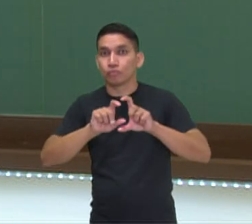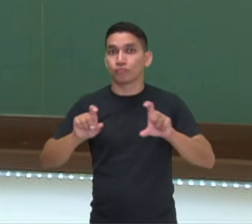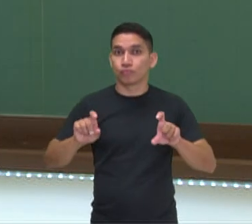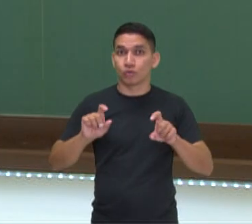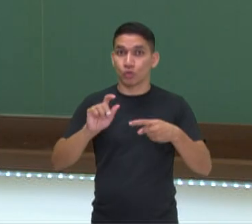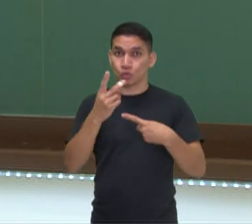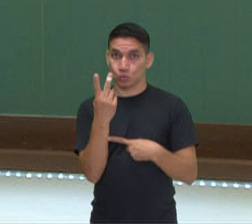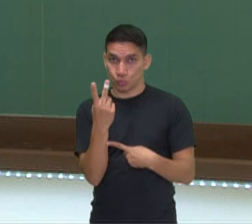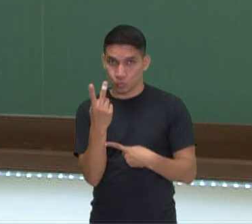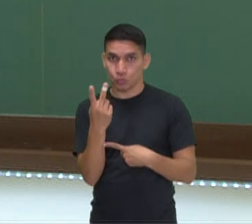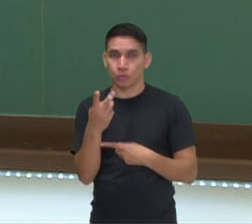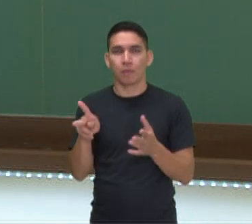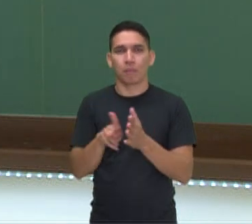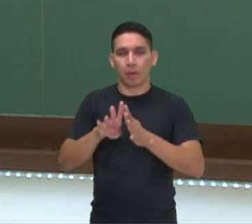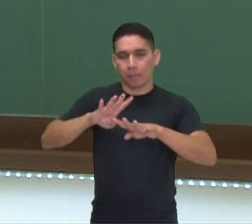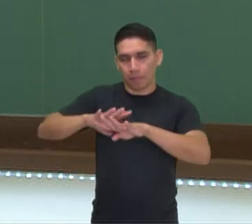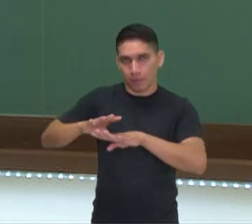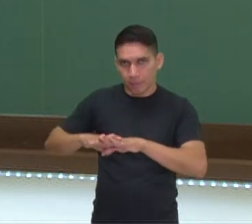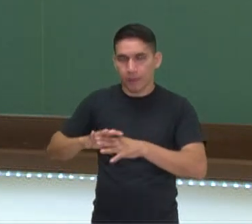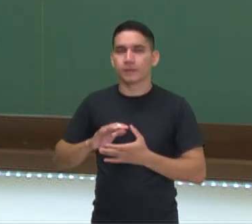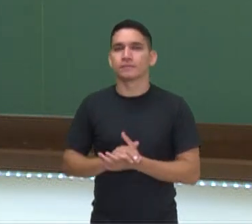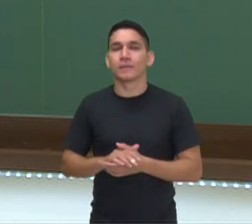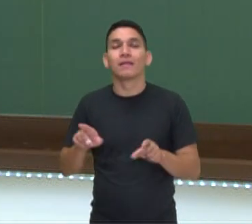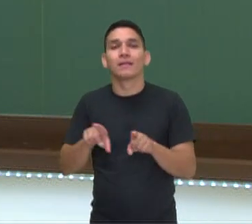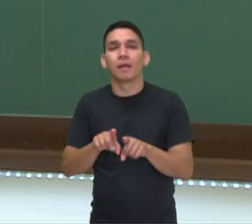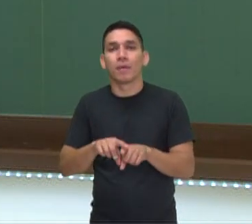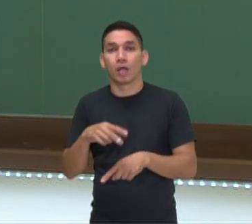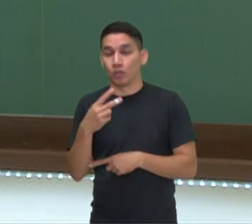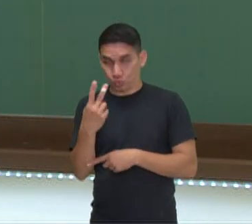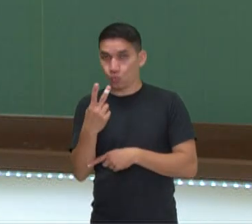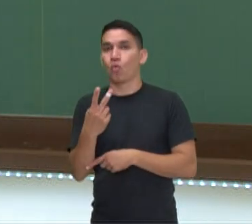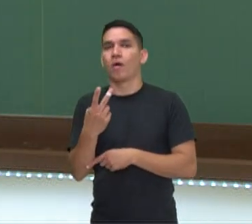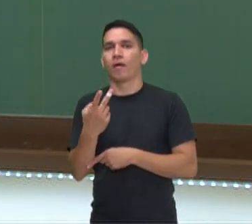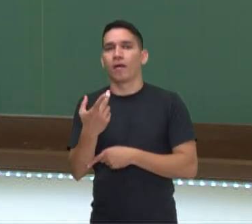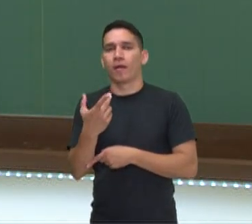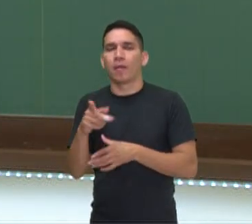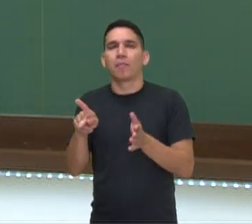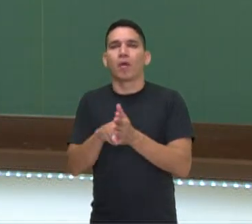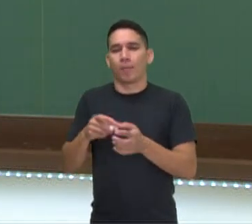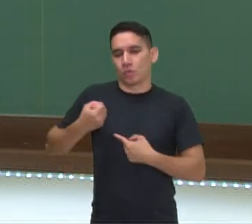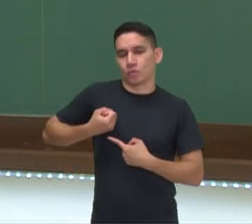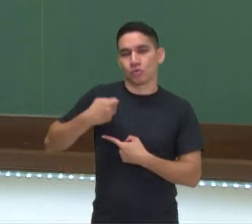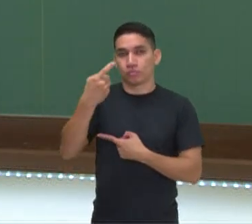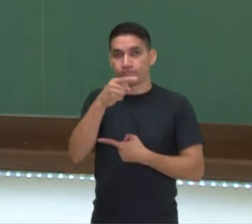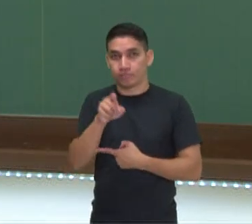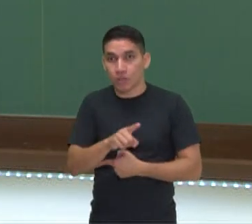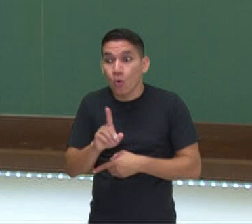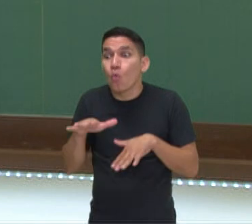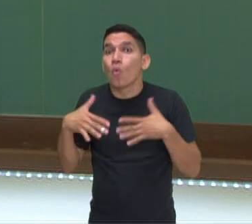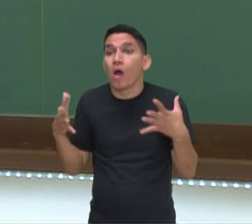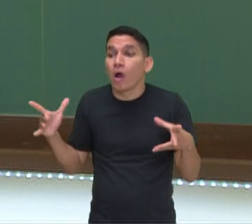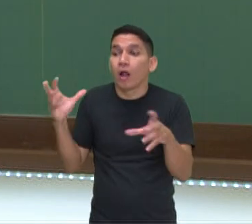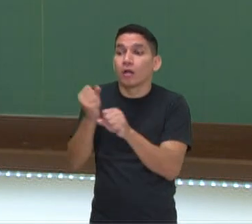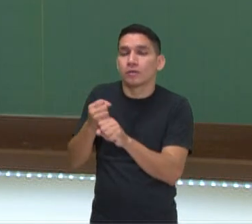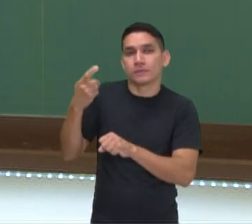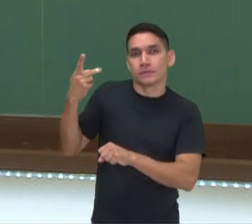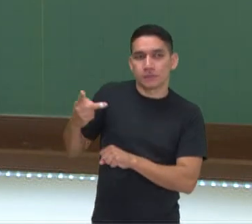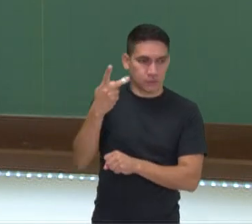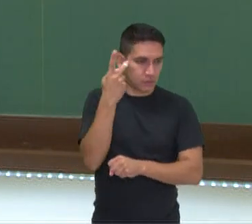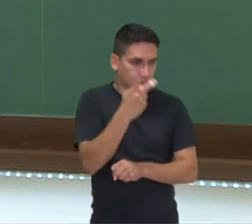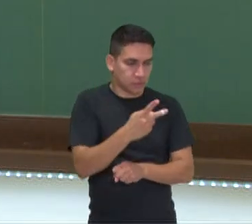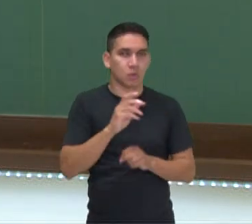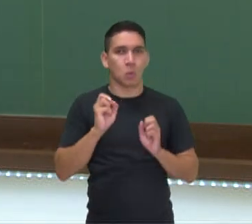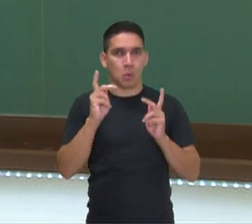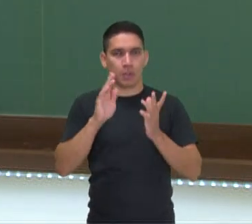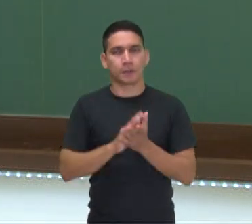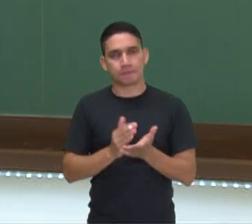expressões matemáticas, duas divisões de números inteiros, para saber qual é a sua pontuação, ok?